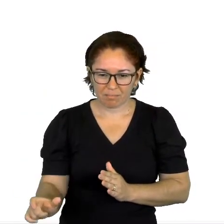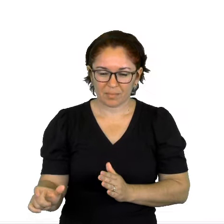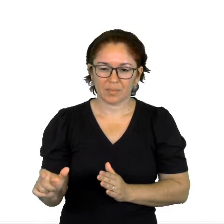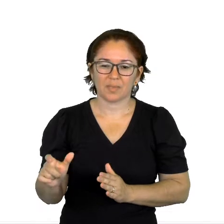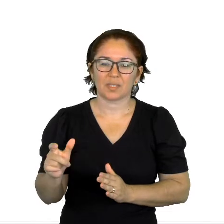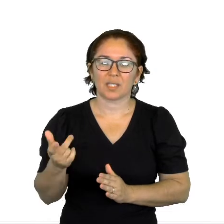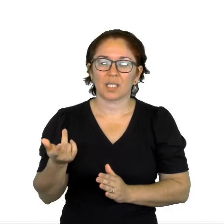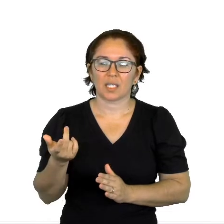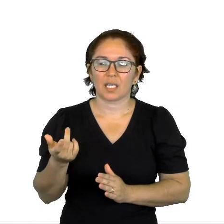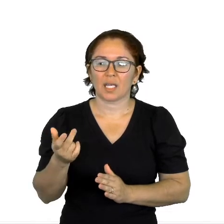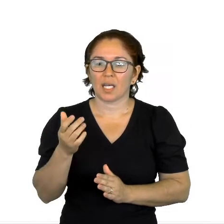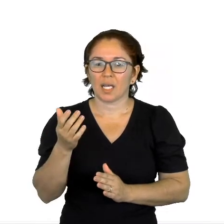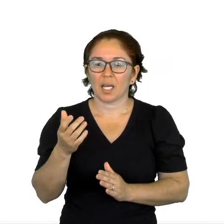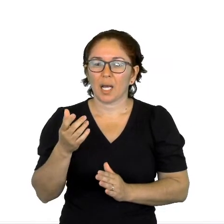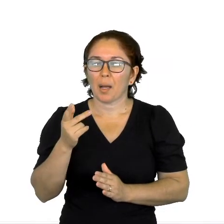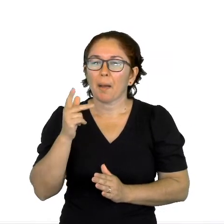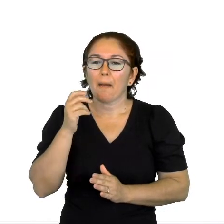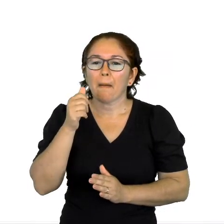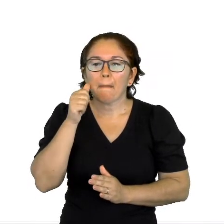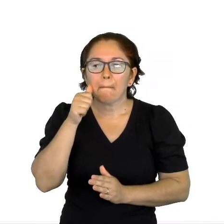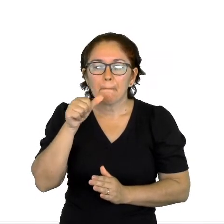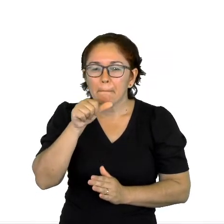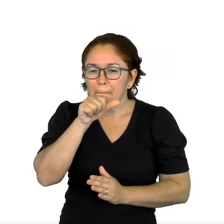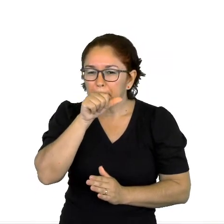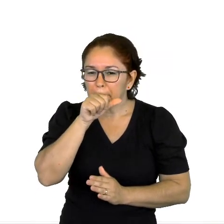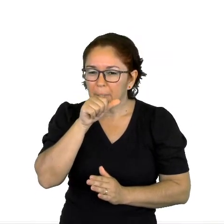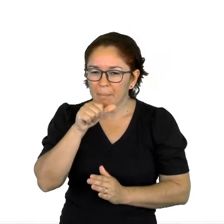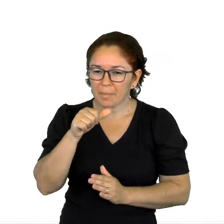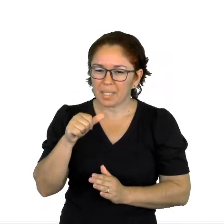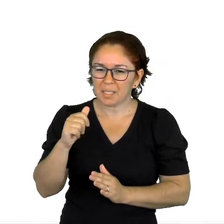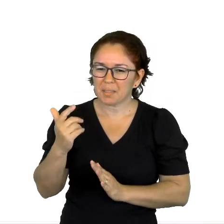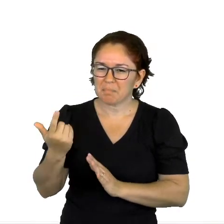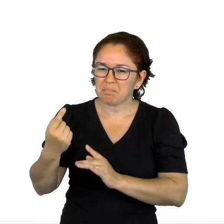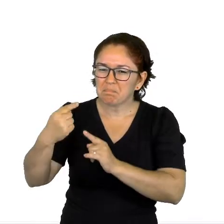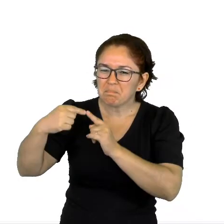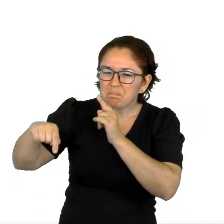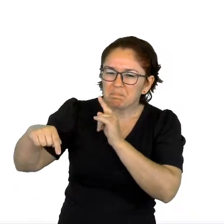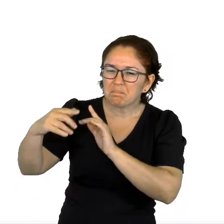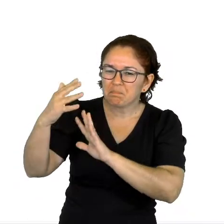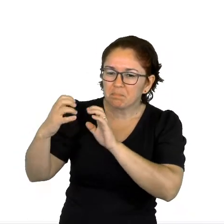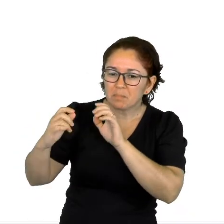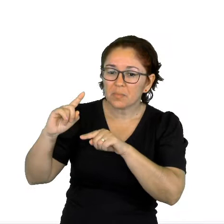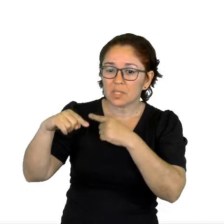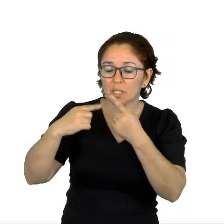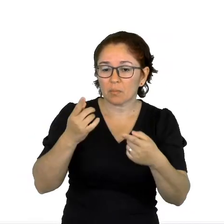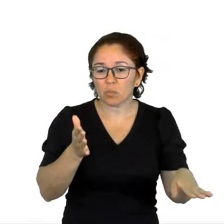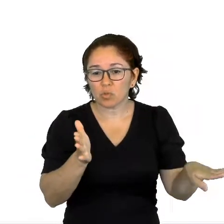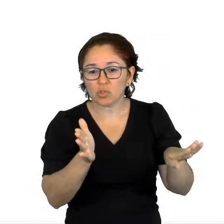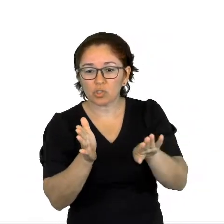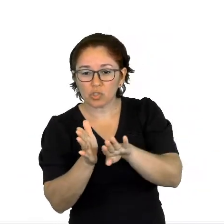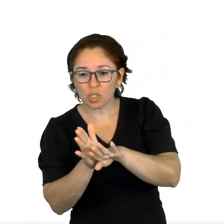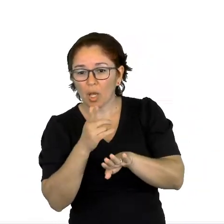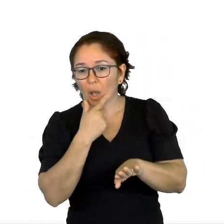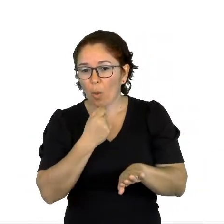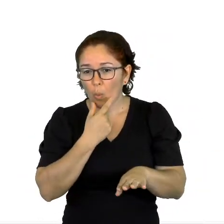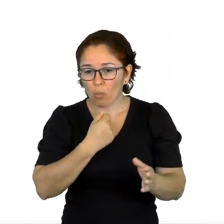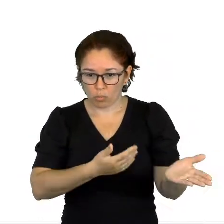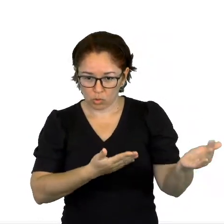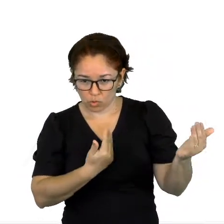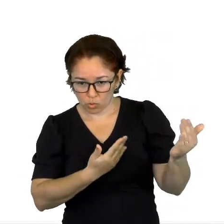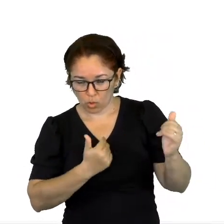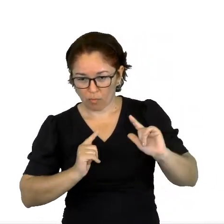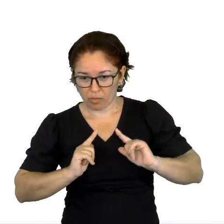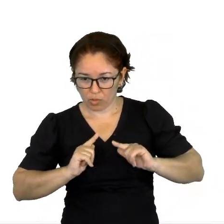mãe, melhora com a chegada de Max, um jovem judeu com saúde debilitada, a